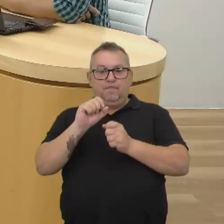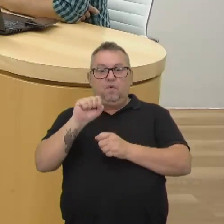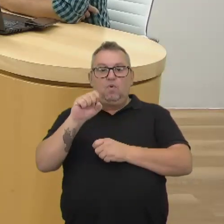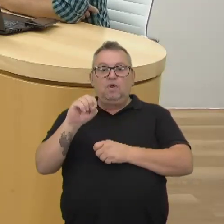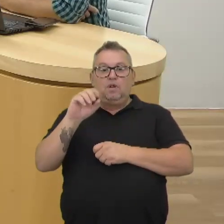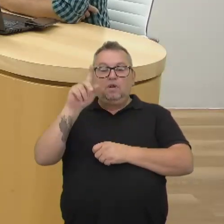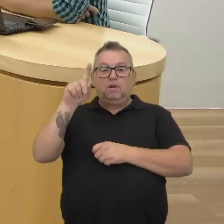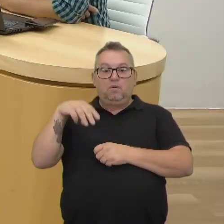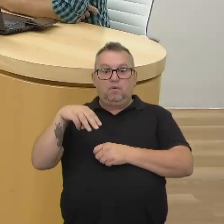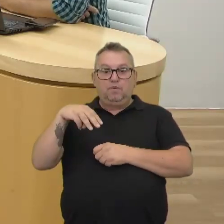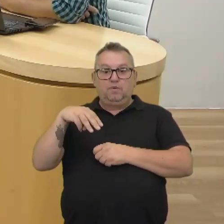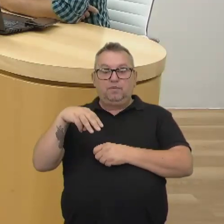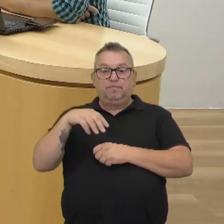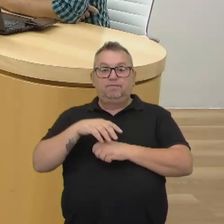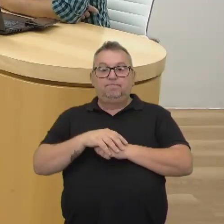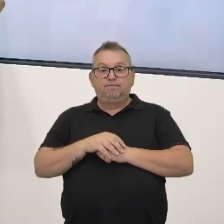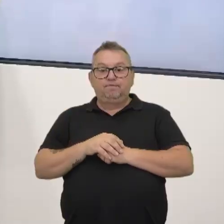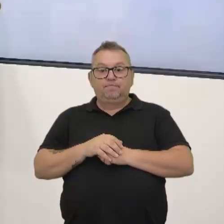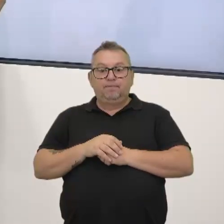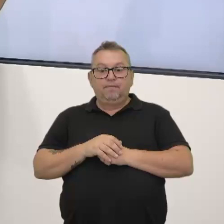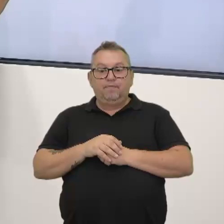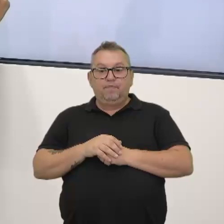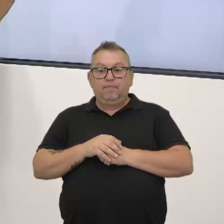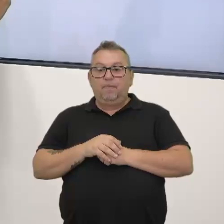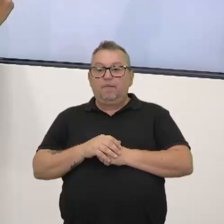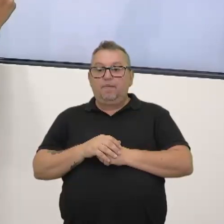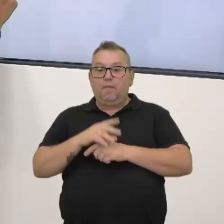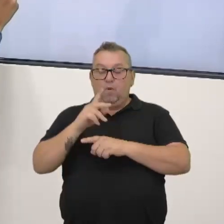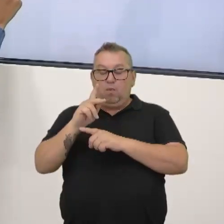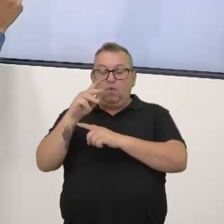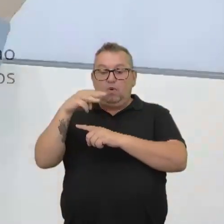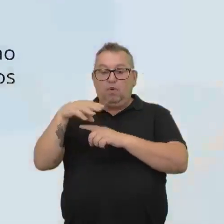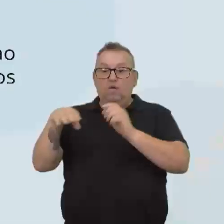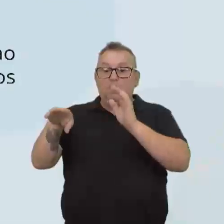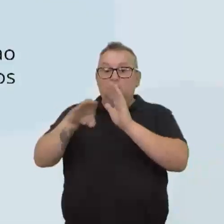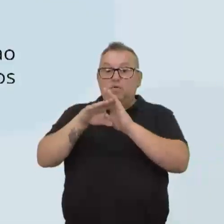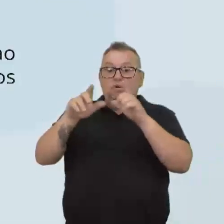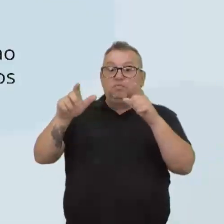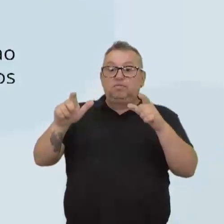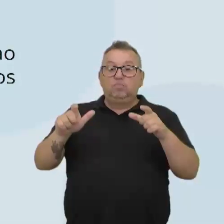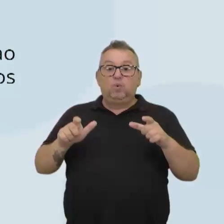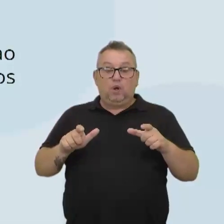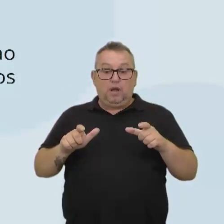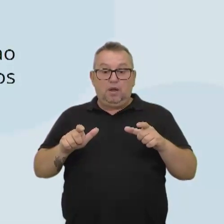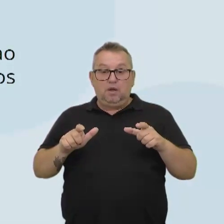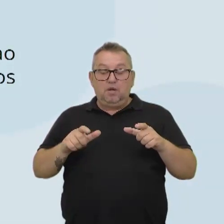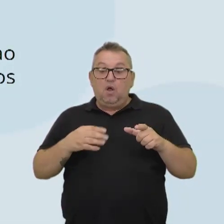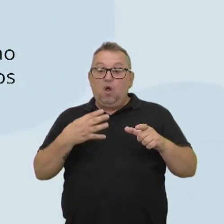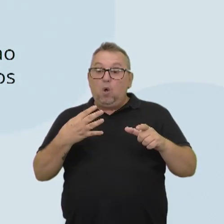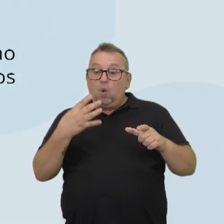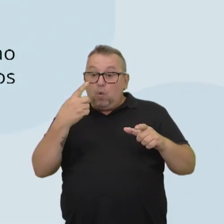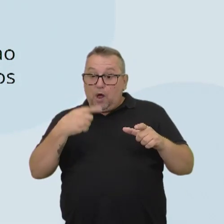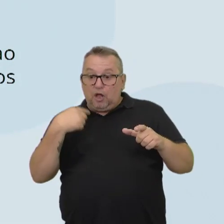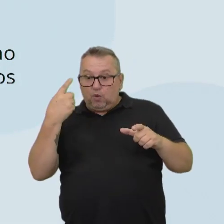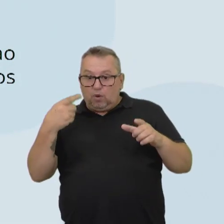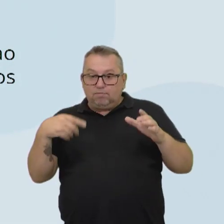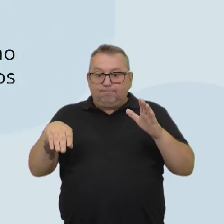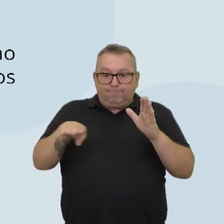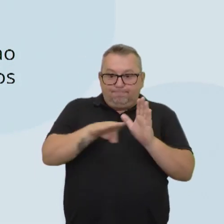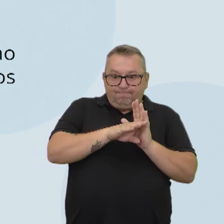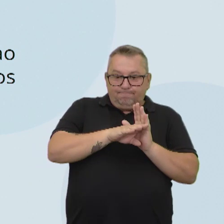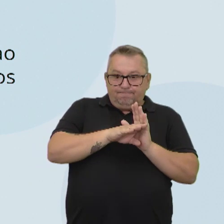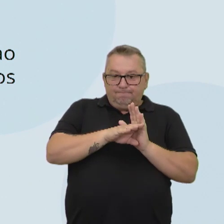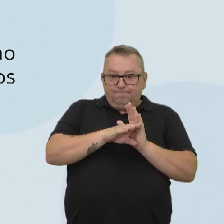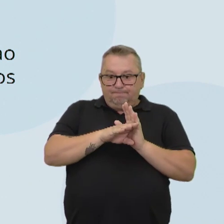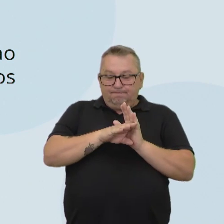por hora. Números fáceis, Tony. Ele está andando 80 km por hora, ele chega no local em 4 horas. Em 4 horas. Então,